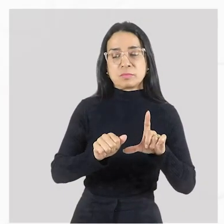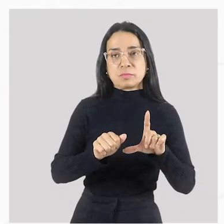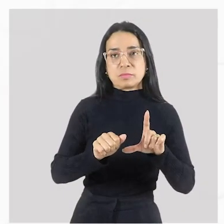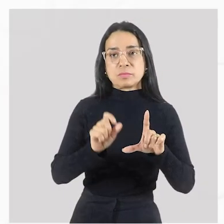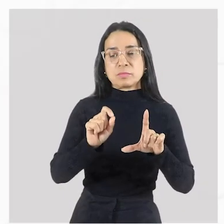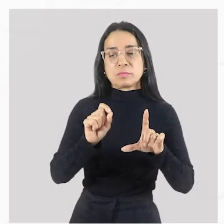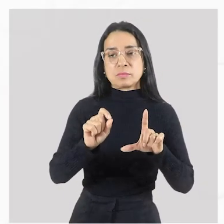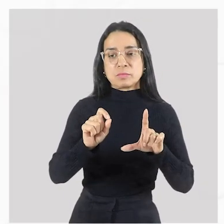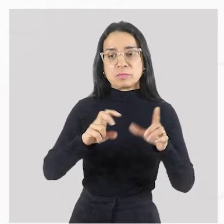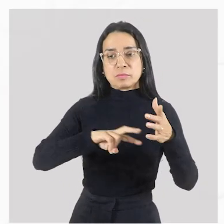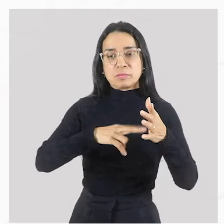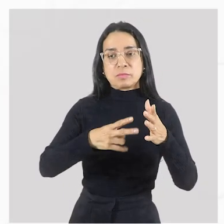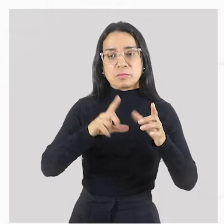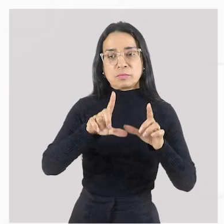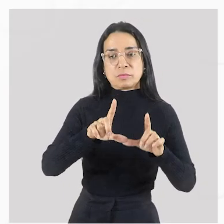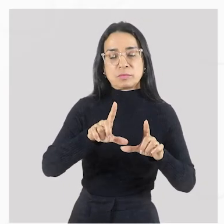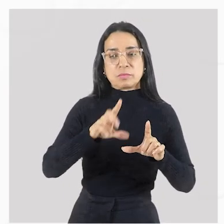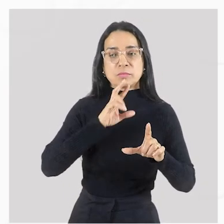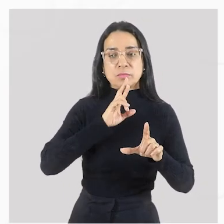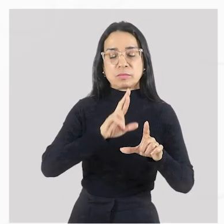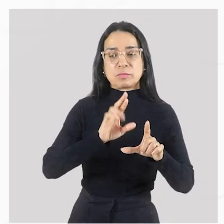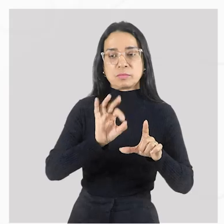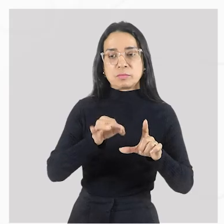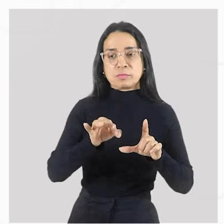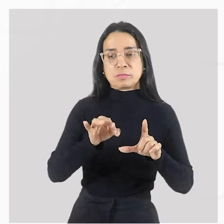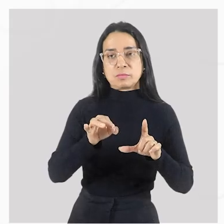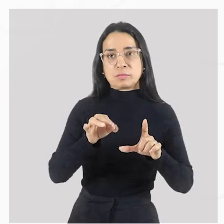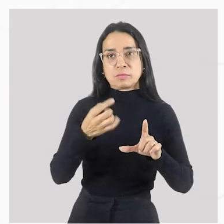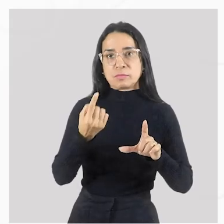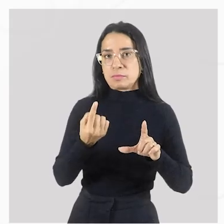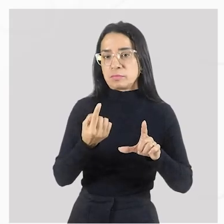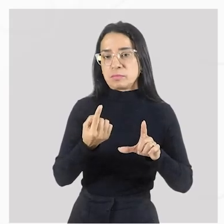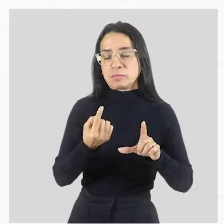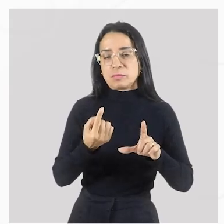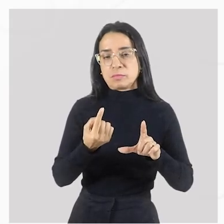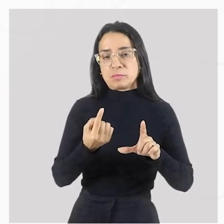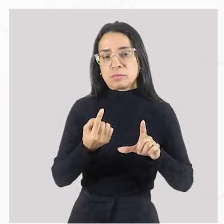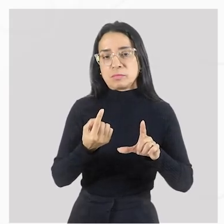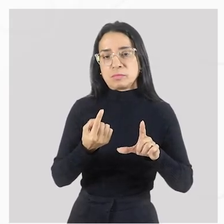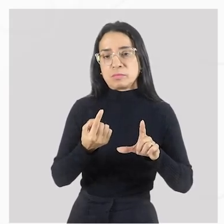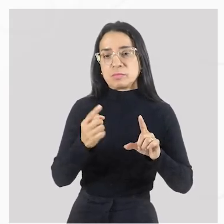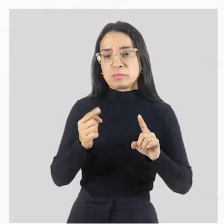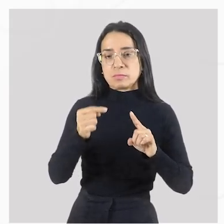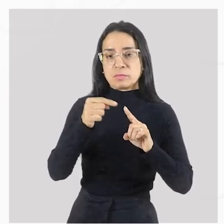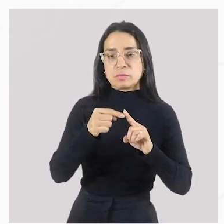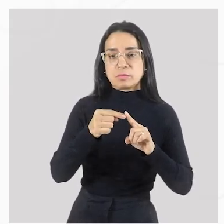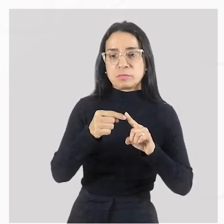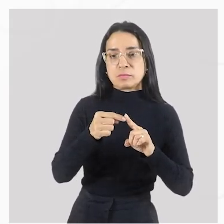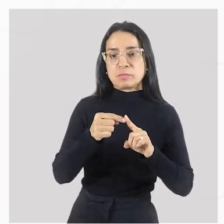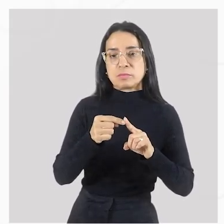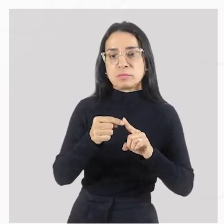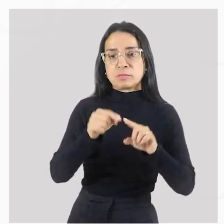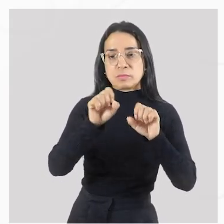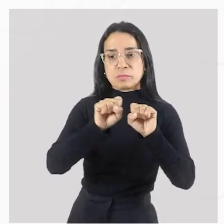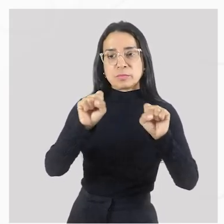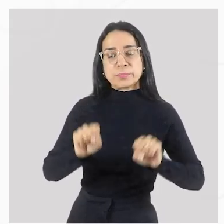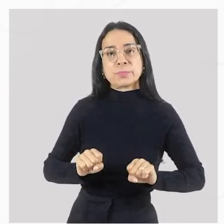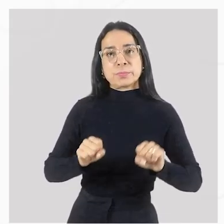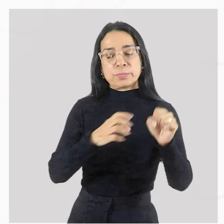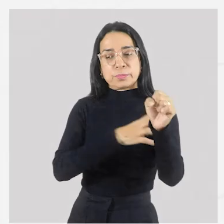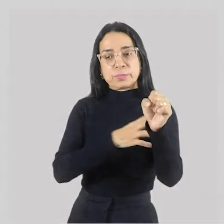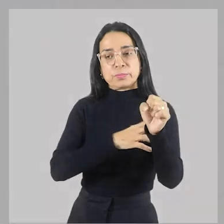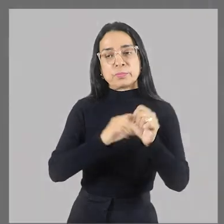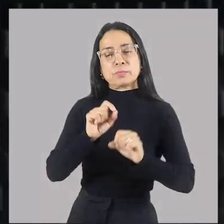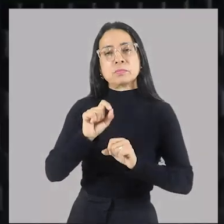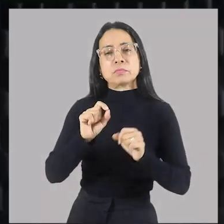que é a opção, a única que não é função do sistema muscular, transmissão de impulsos nervosos. Quem faz isso são os